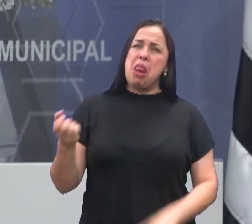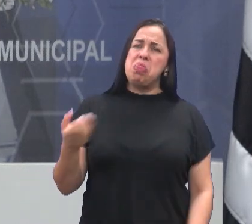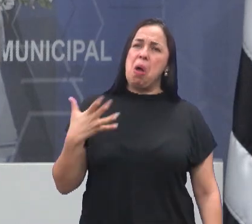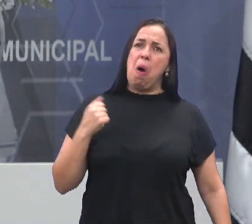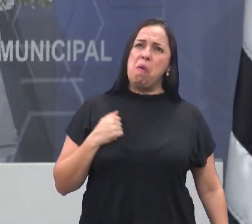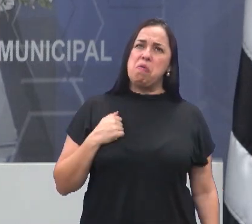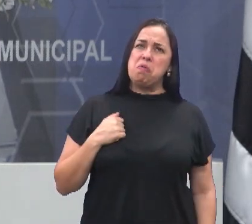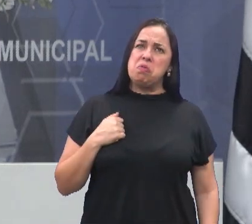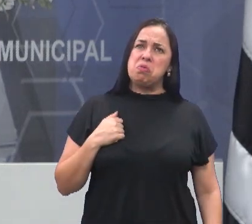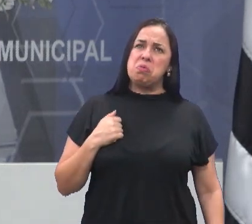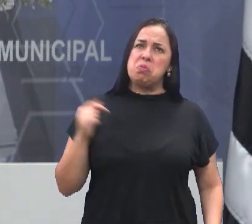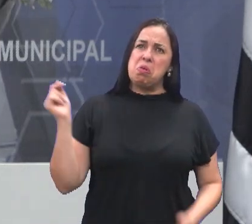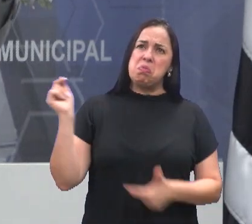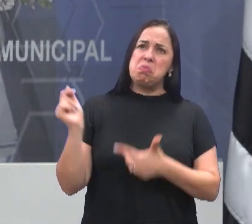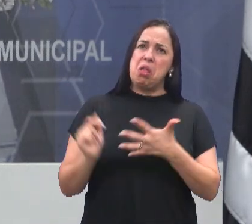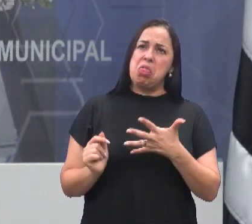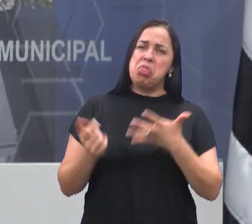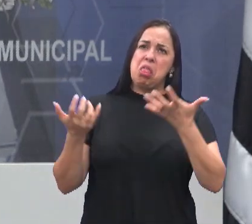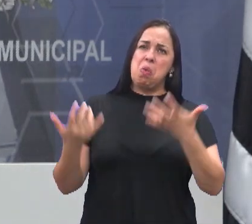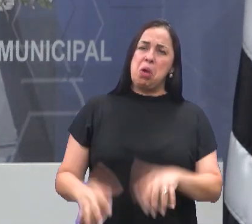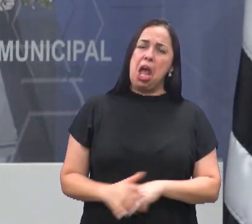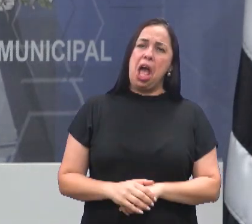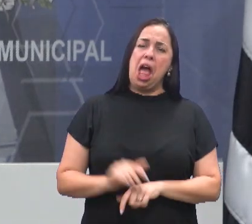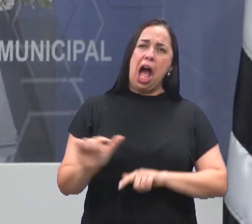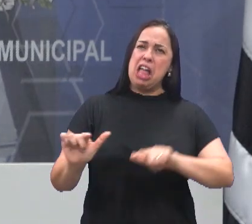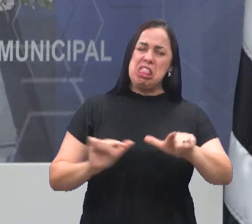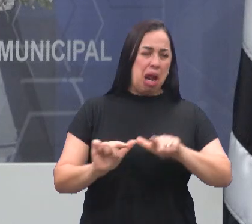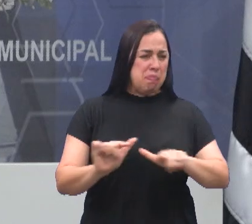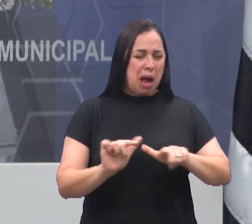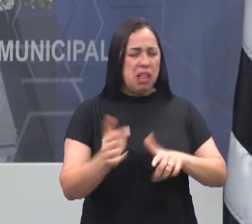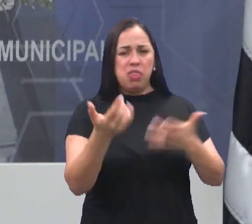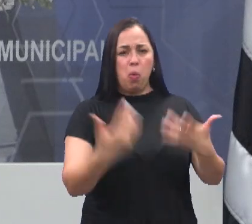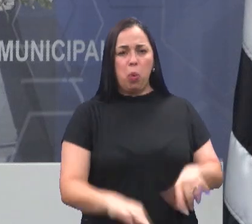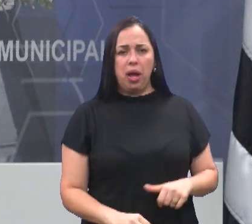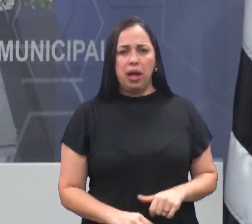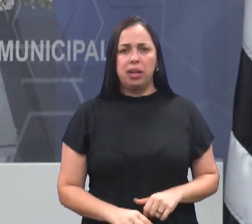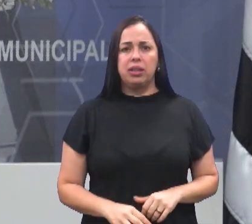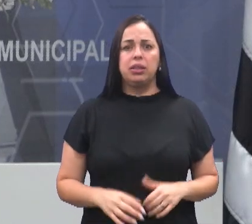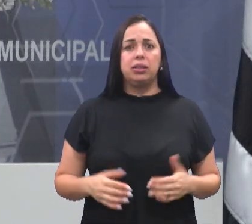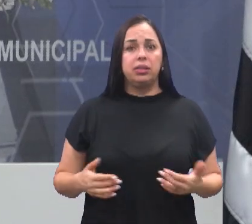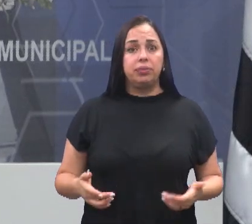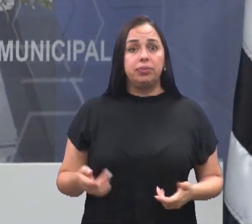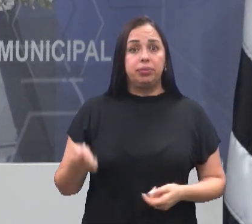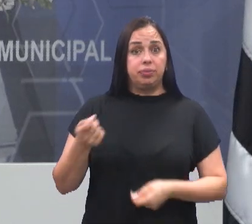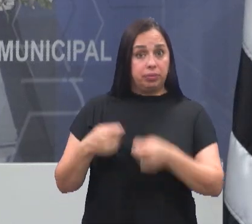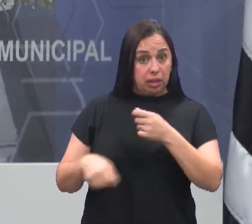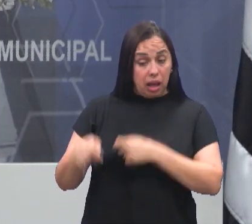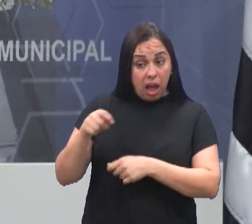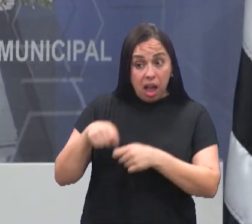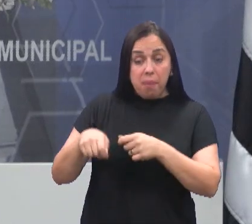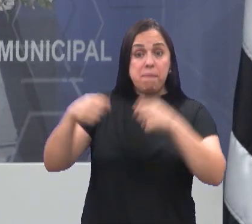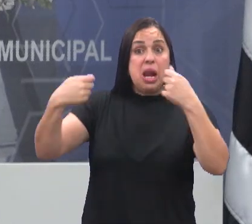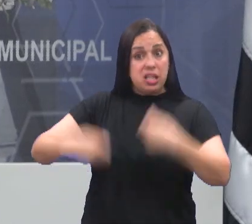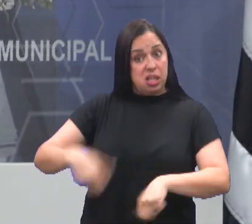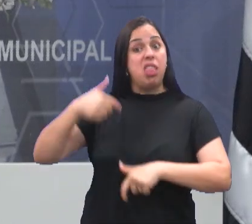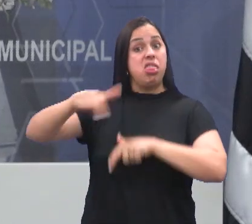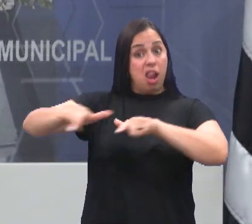né, e para as escolas também criar esse atendimento especializado. A administração pública é para trabalhar,